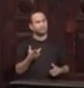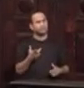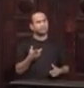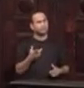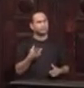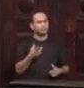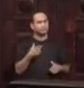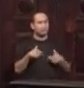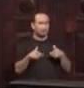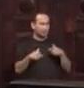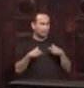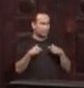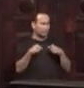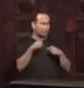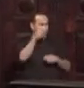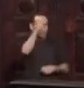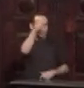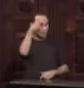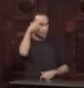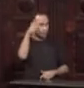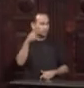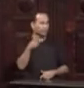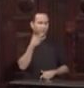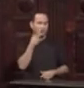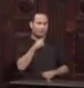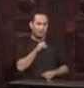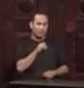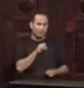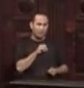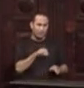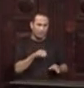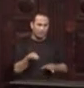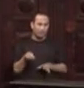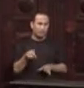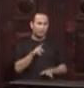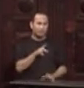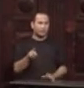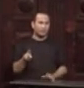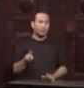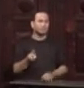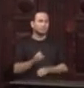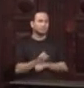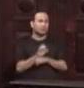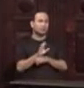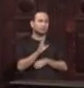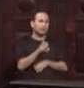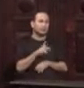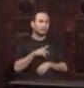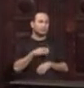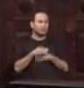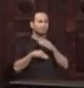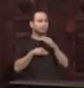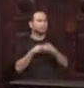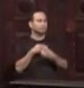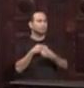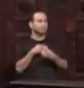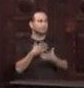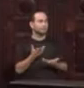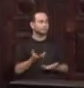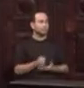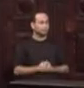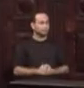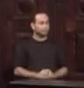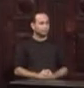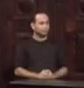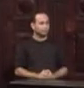serviço público. A questão relacionada à lotação de professores, o Estado havia avançado